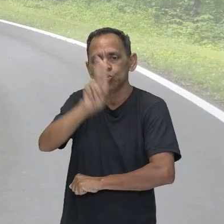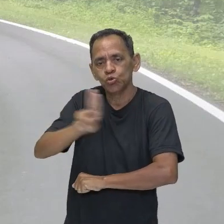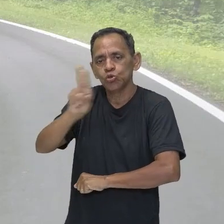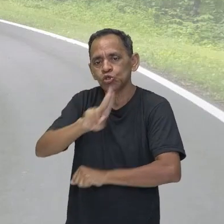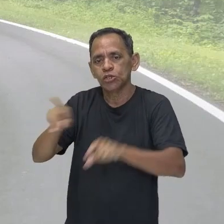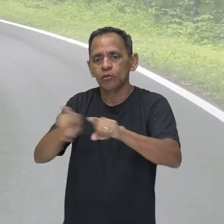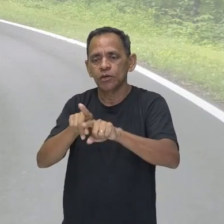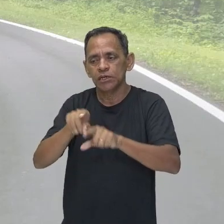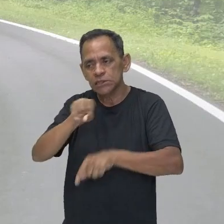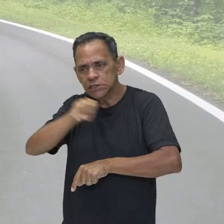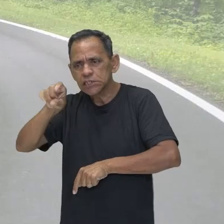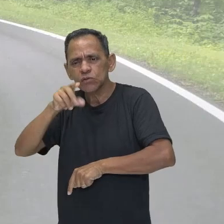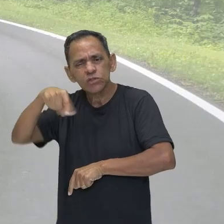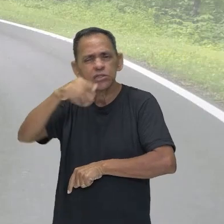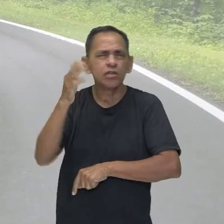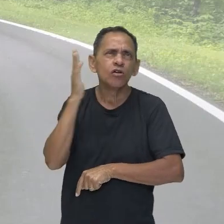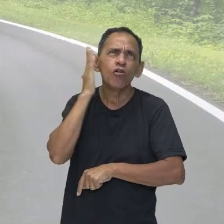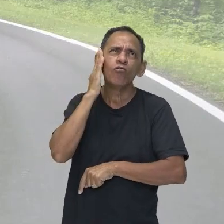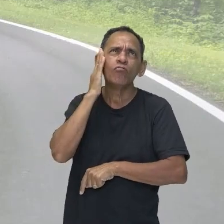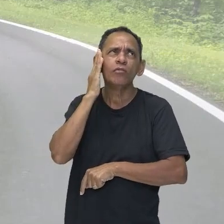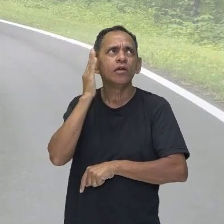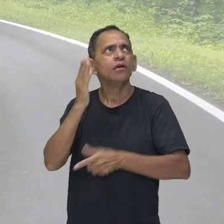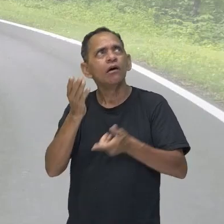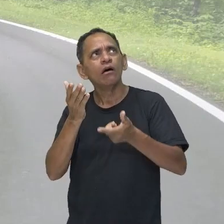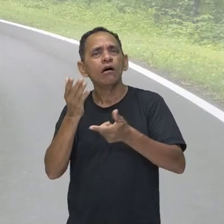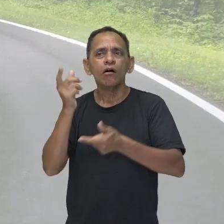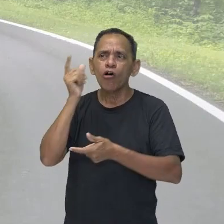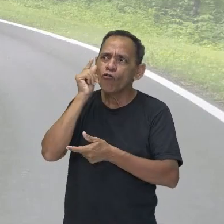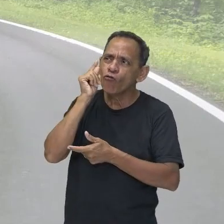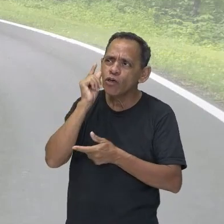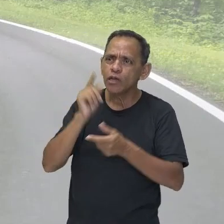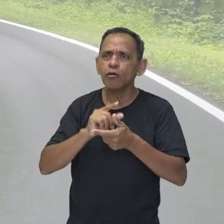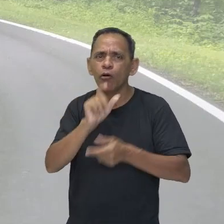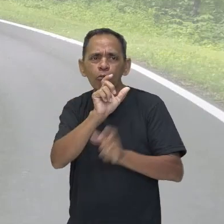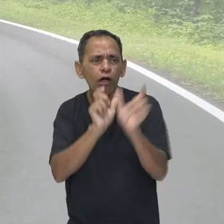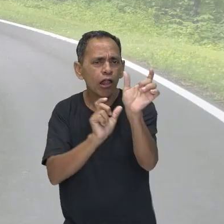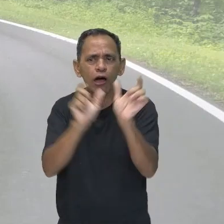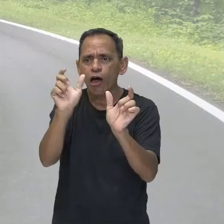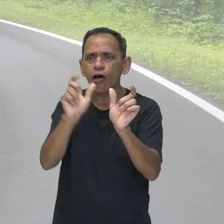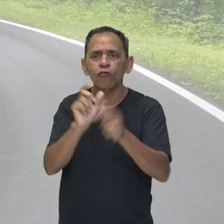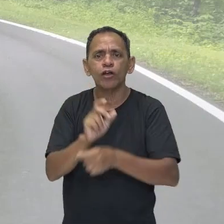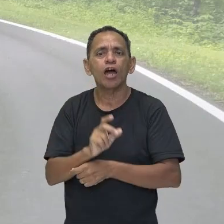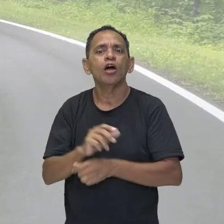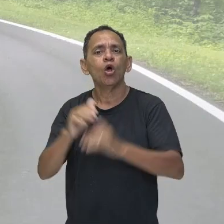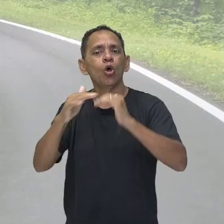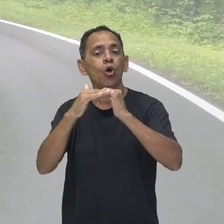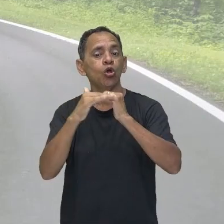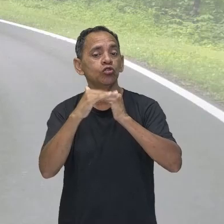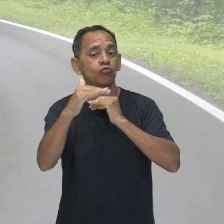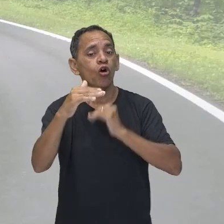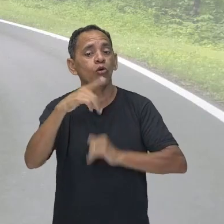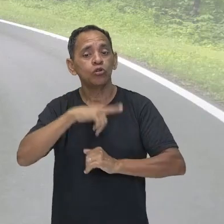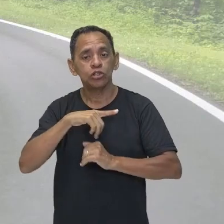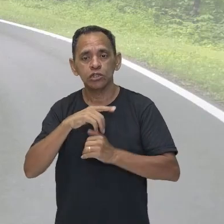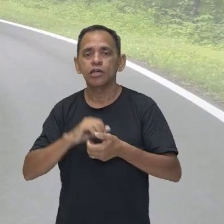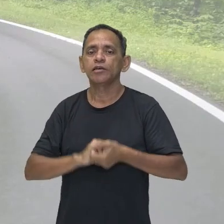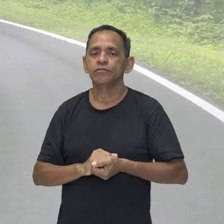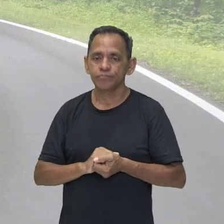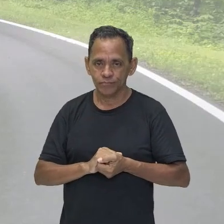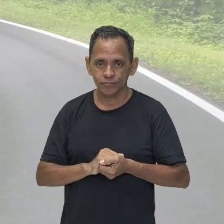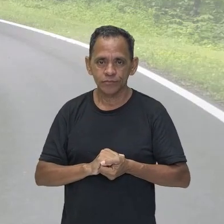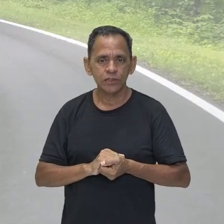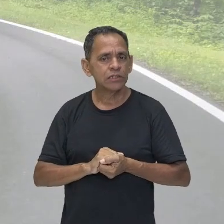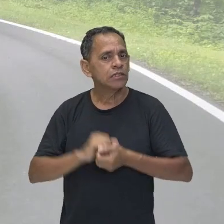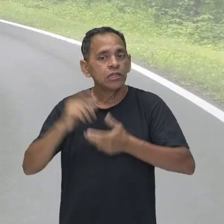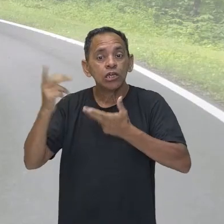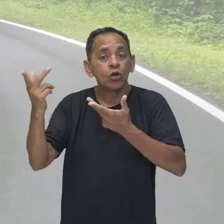a padrão, a igual, a idêntico, porque no movimento uniforme tem uma grandeza que é sempre